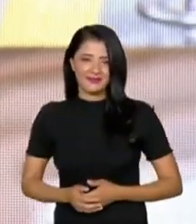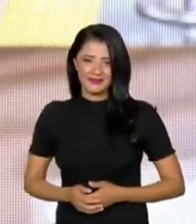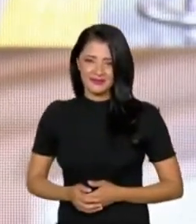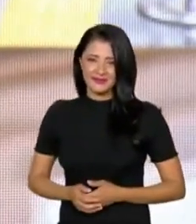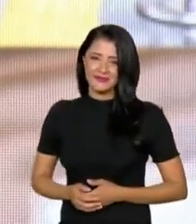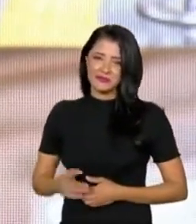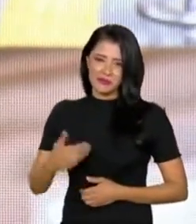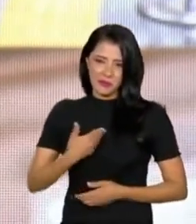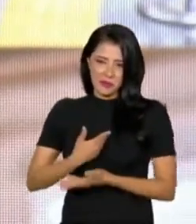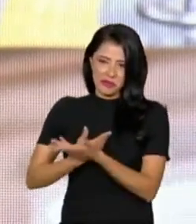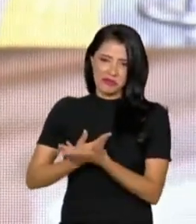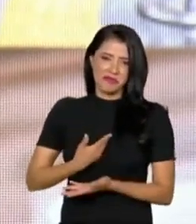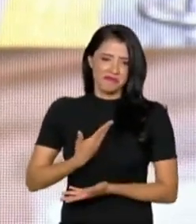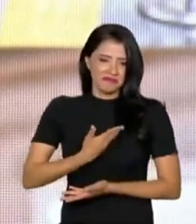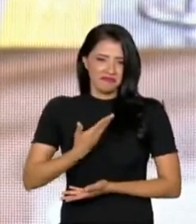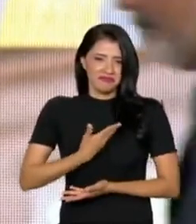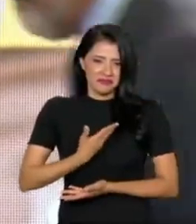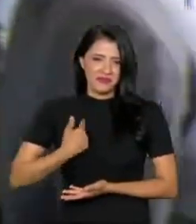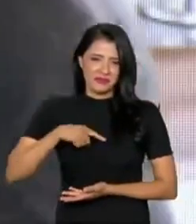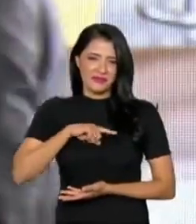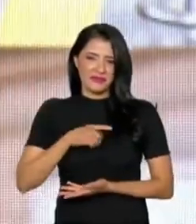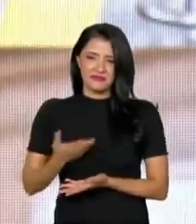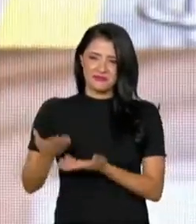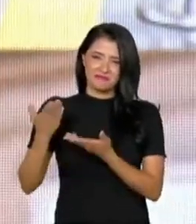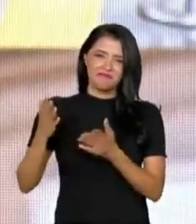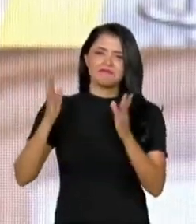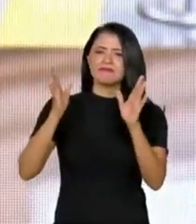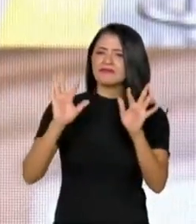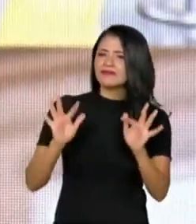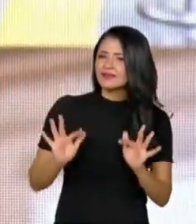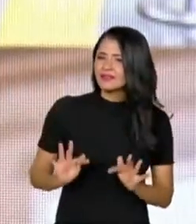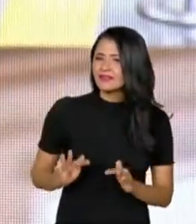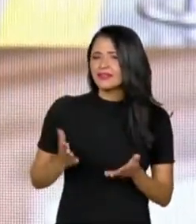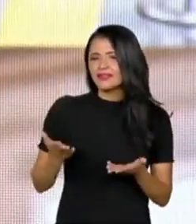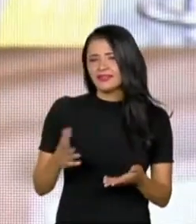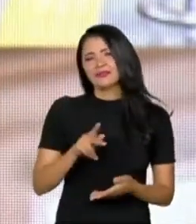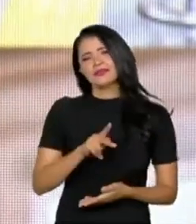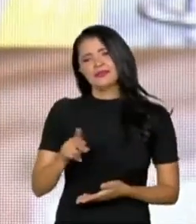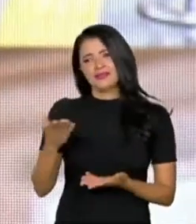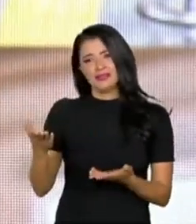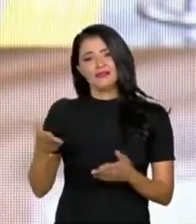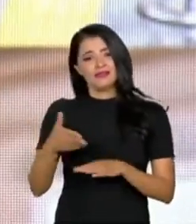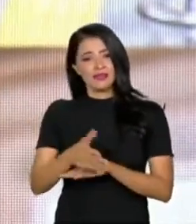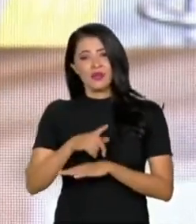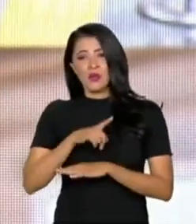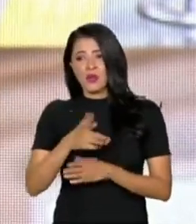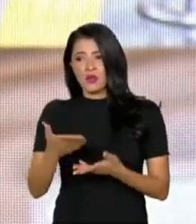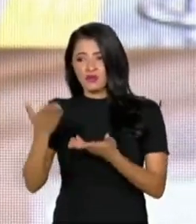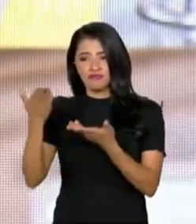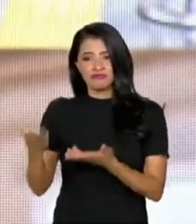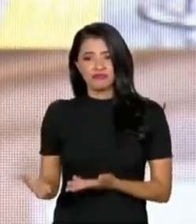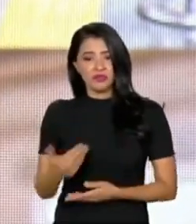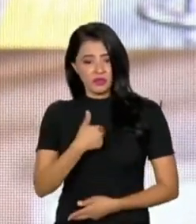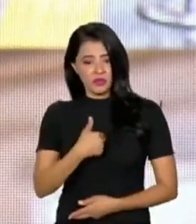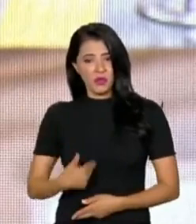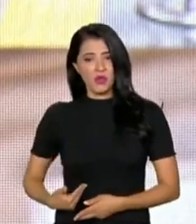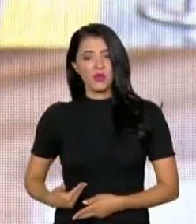Silva, nosso companheiro, amigo. Muito feliz, presidente, em estar